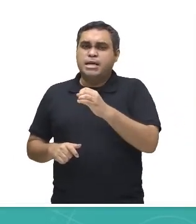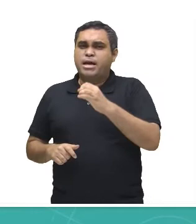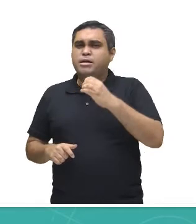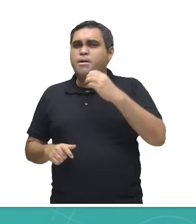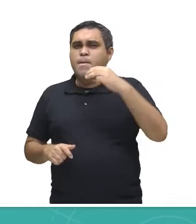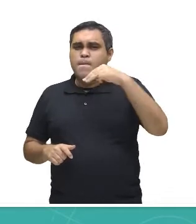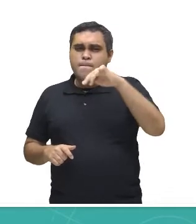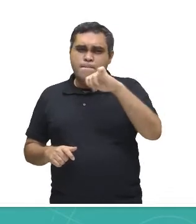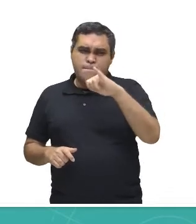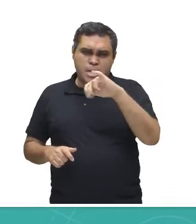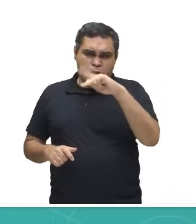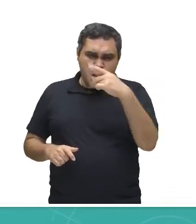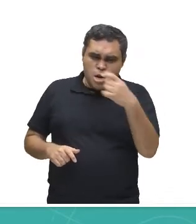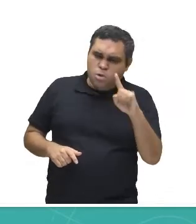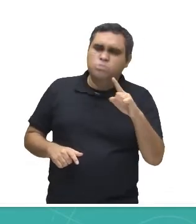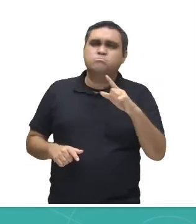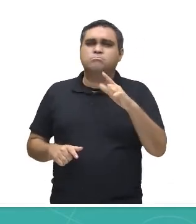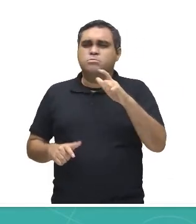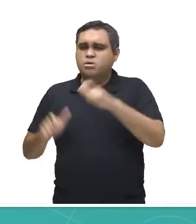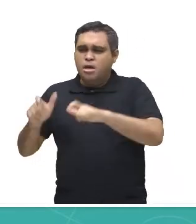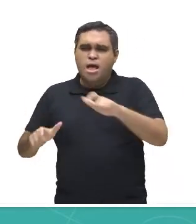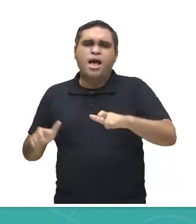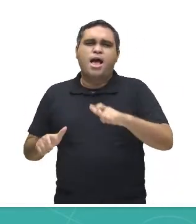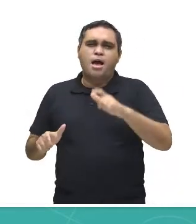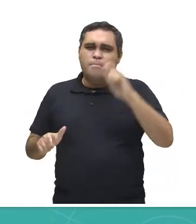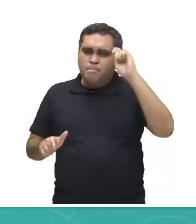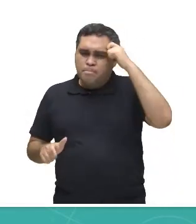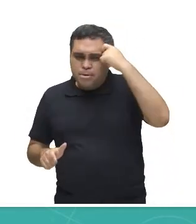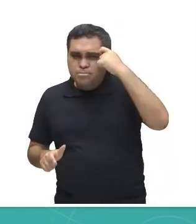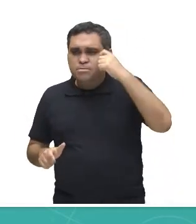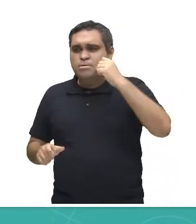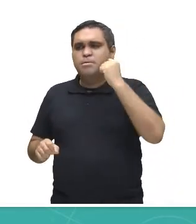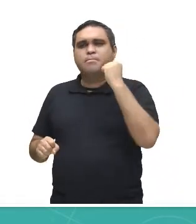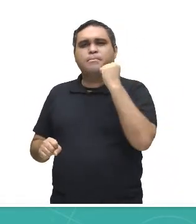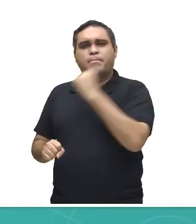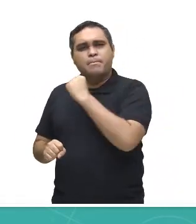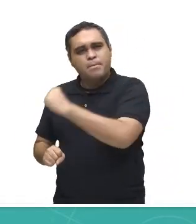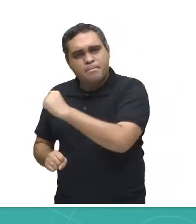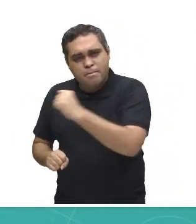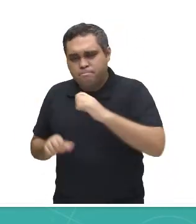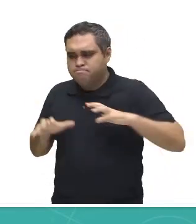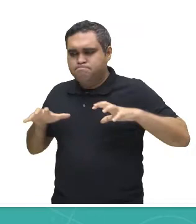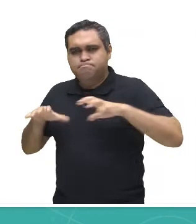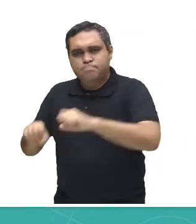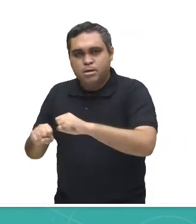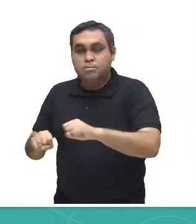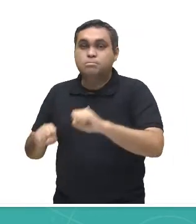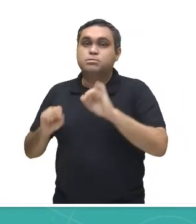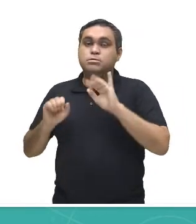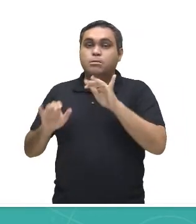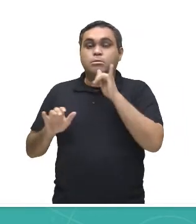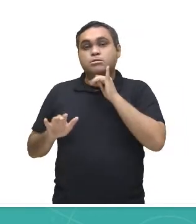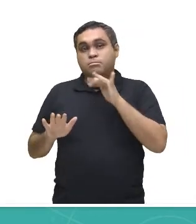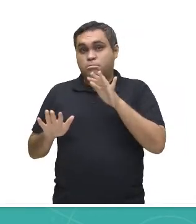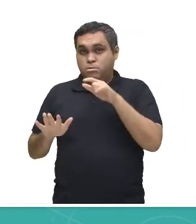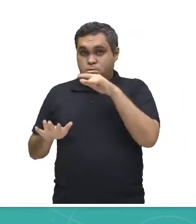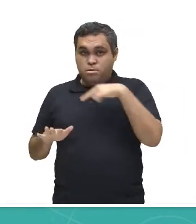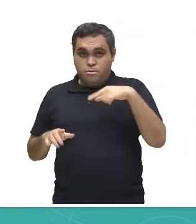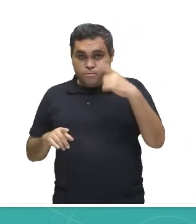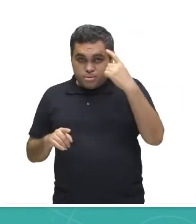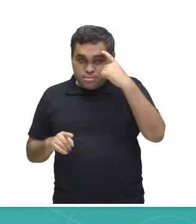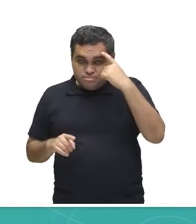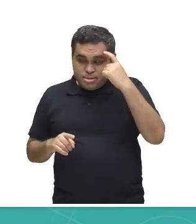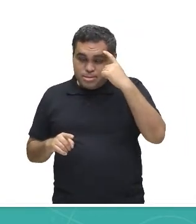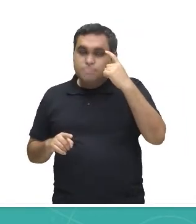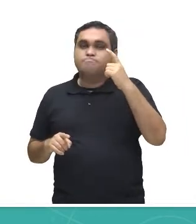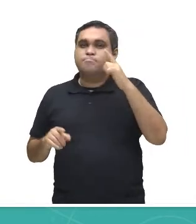esses africanos, eles tinham ali a sua família, né? amarrada e